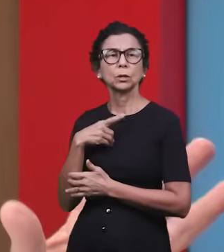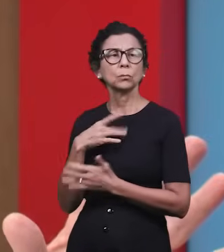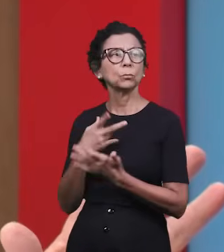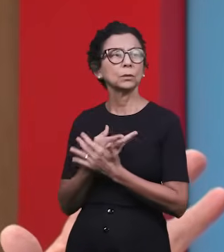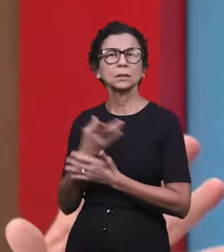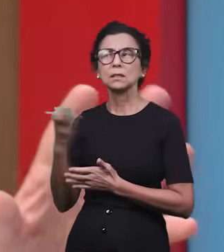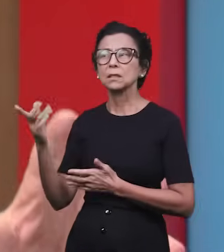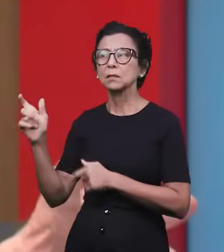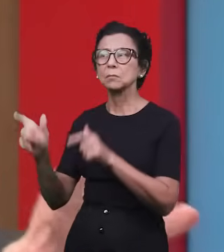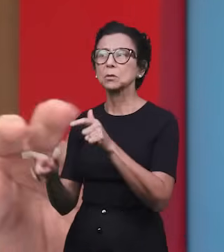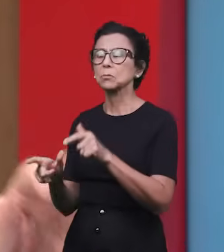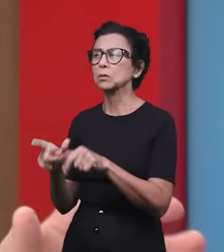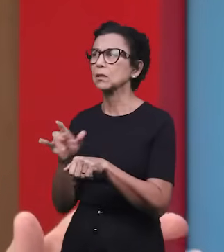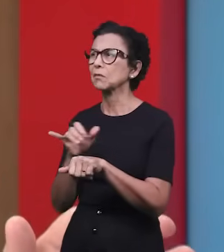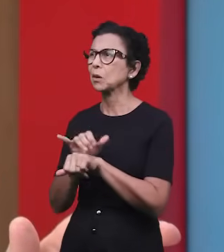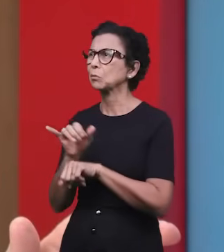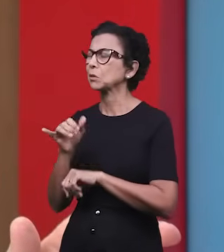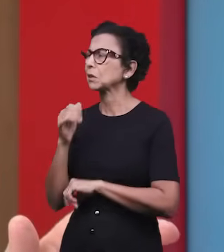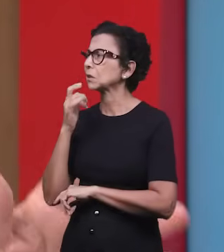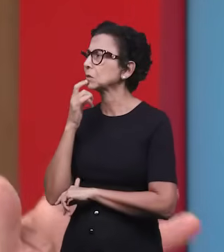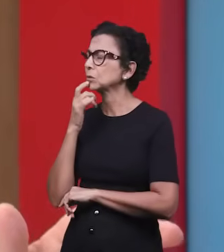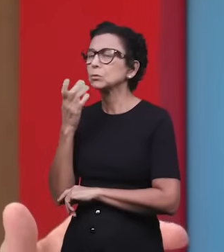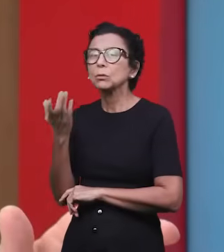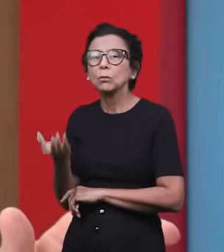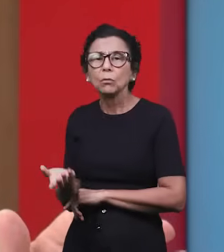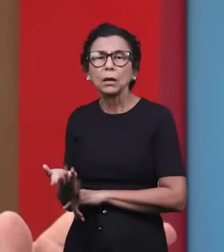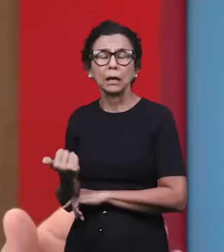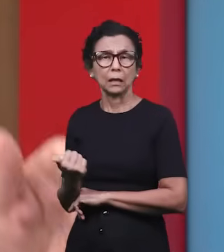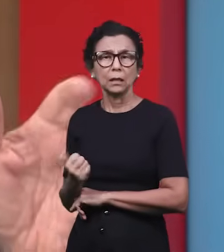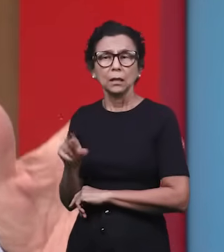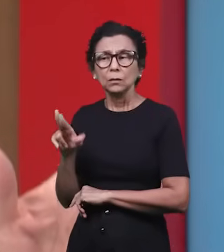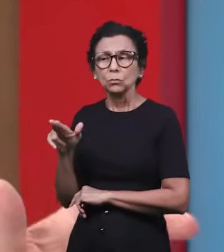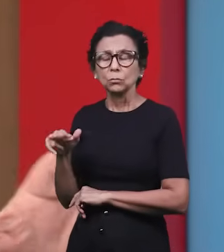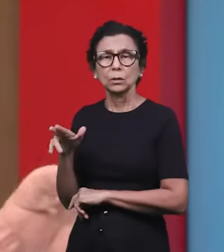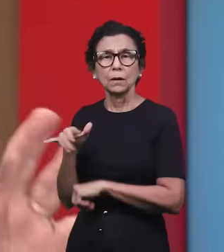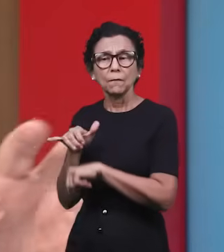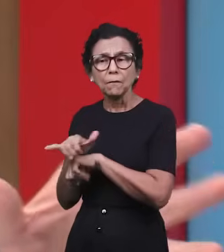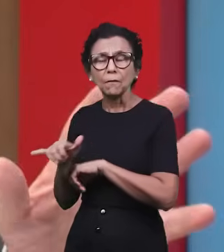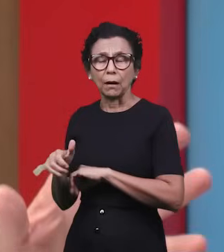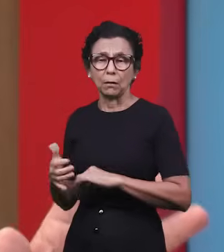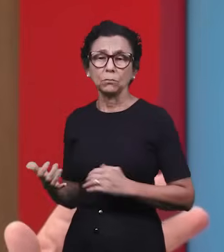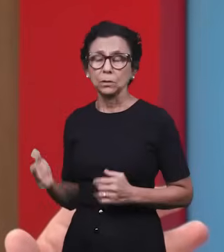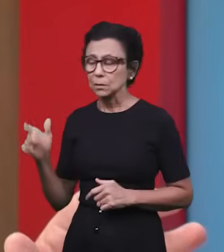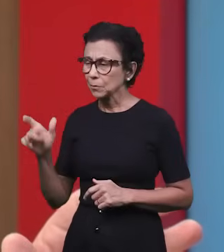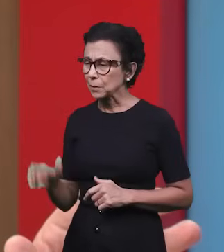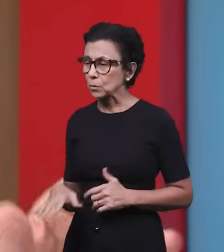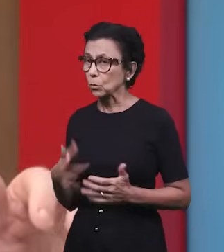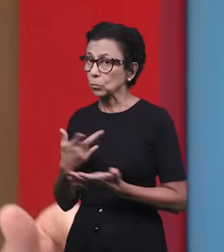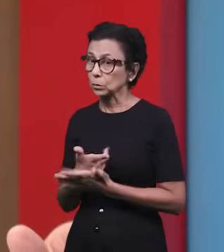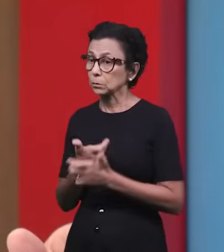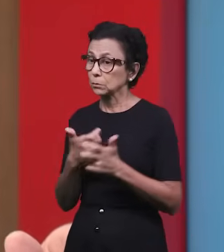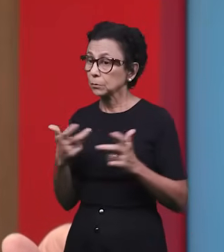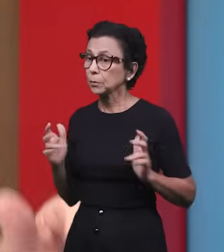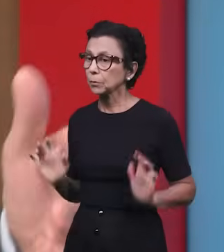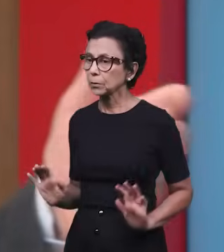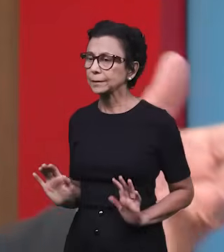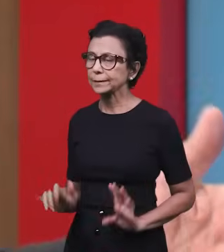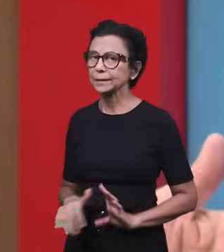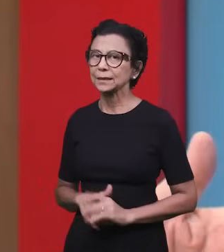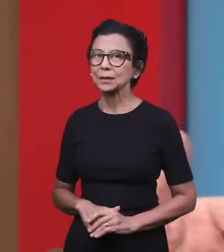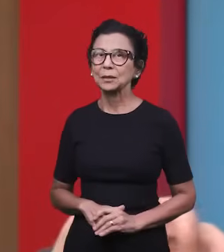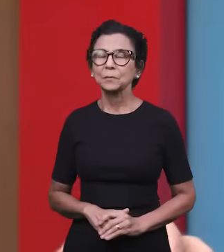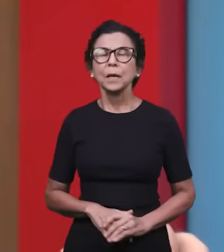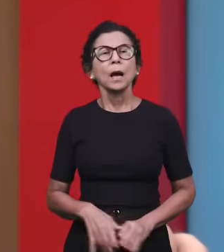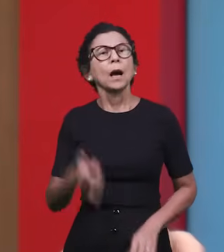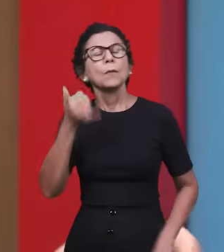recebi informação nenhuma, mas essa pessoa não falta, ela está sempre, então alguma coisa aconteceu. Aí ele procura ligar,